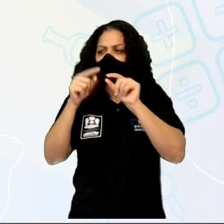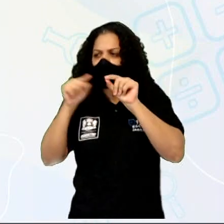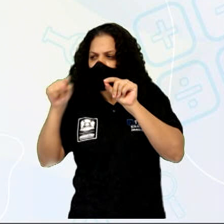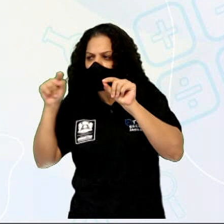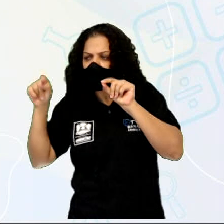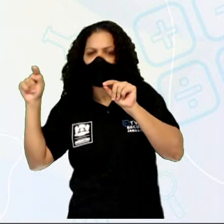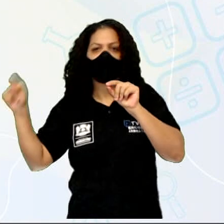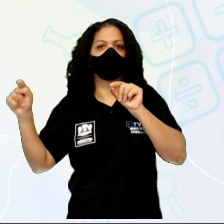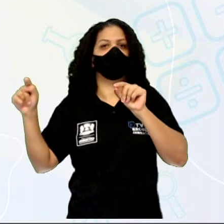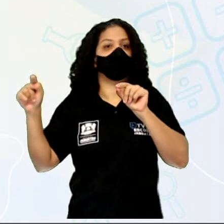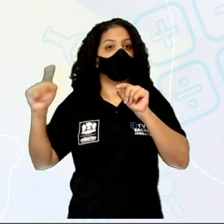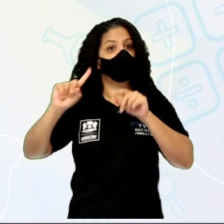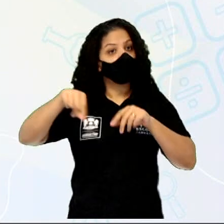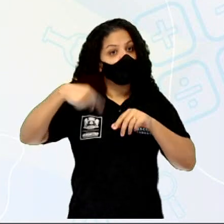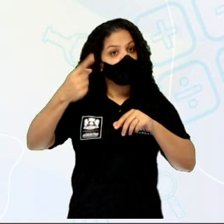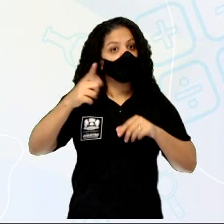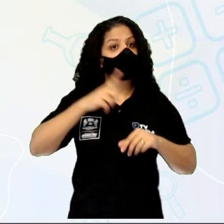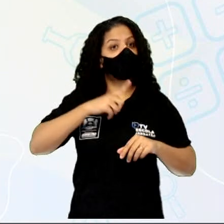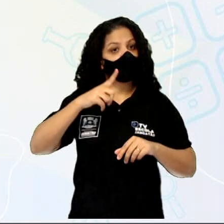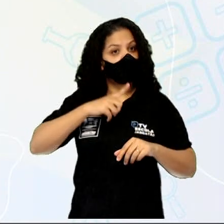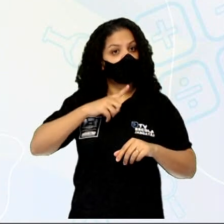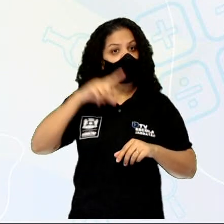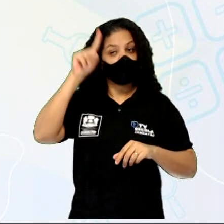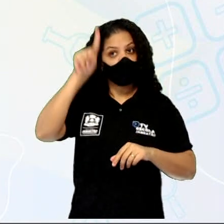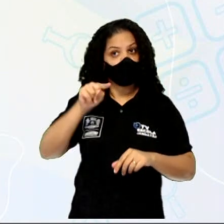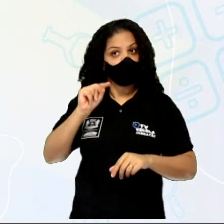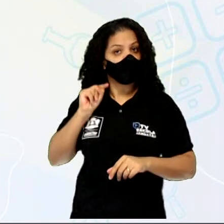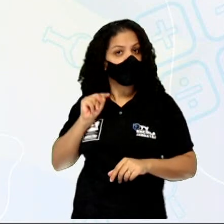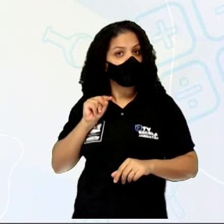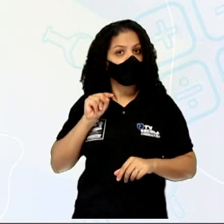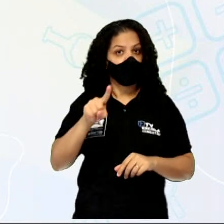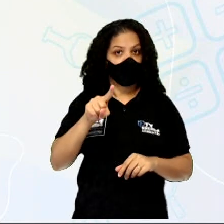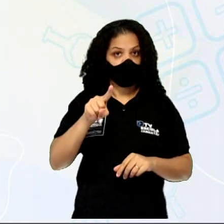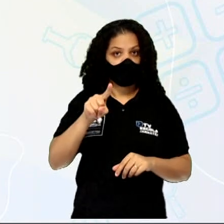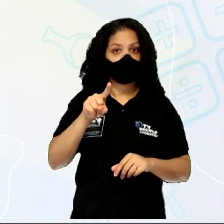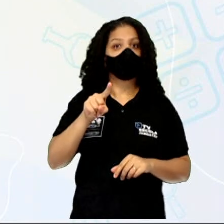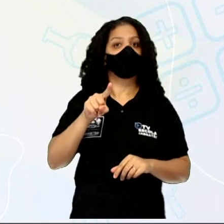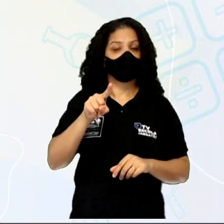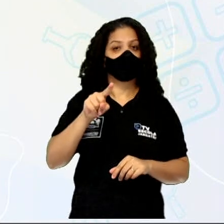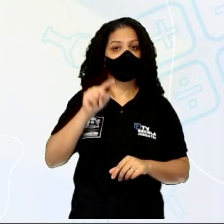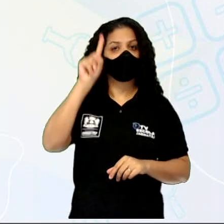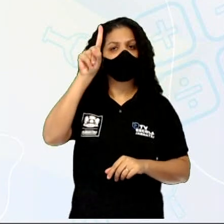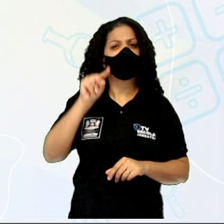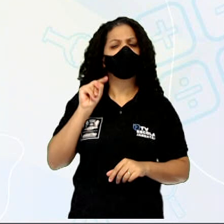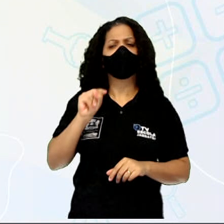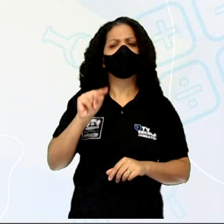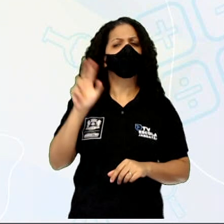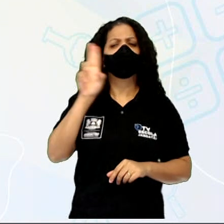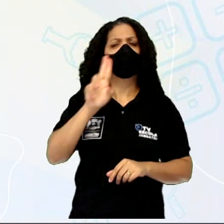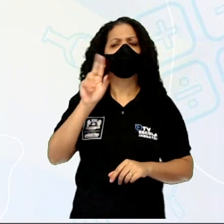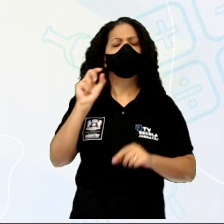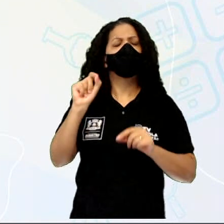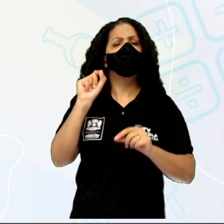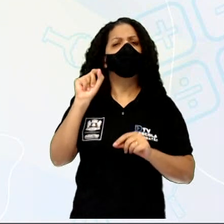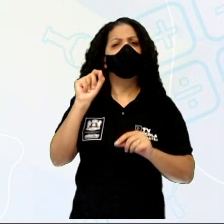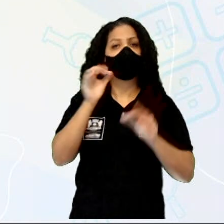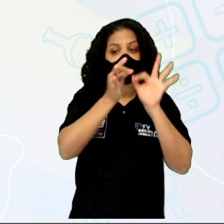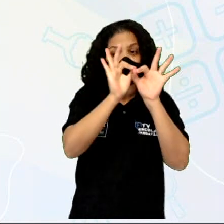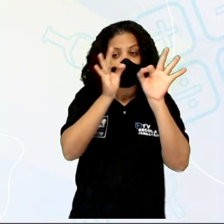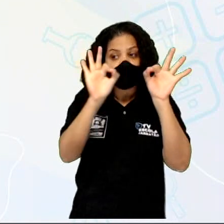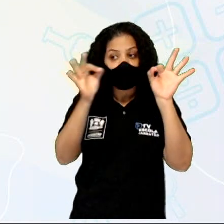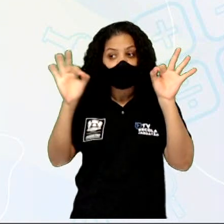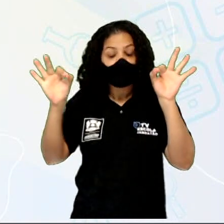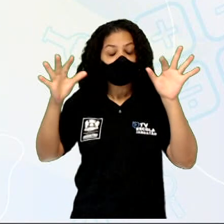exclamação, que é esse sinal de pontuação que nós estamos vendo agora. A exclamação é usada para frases que